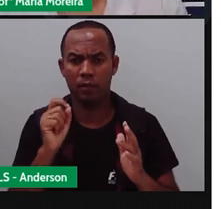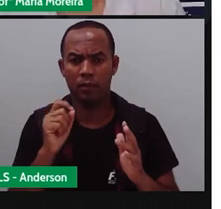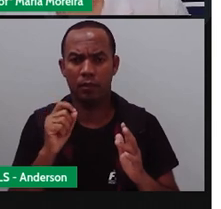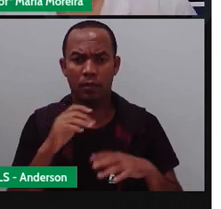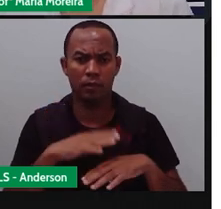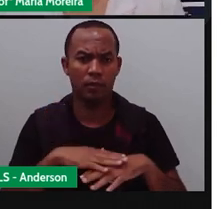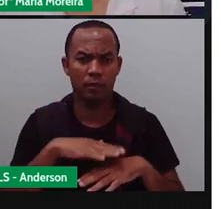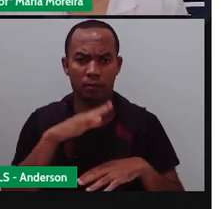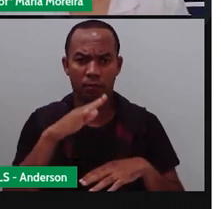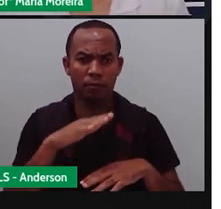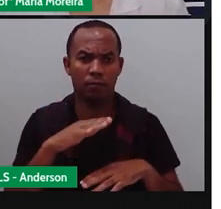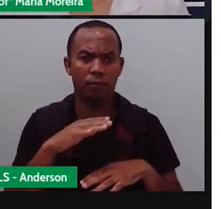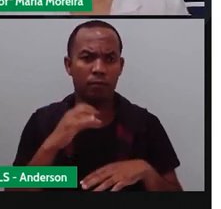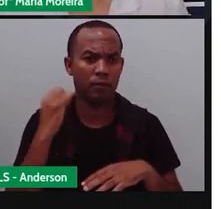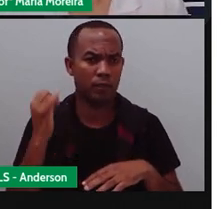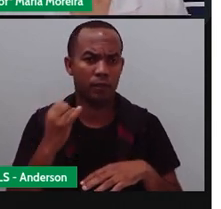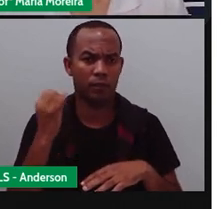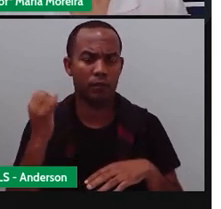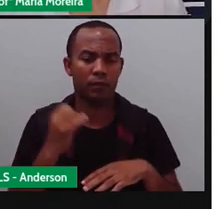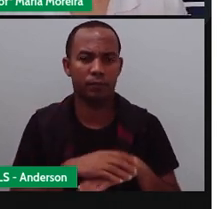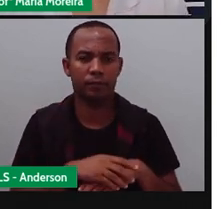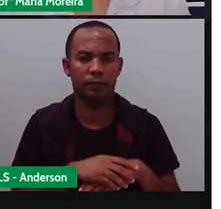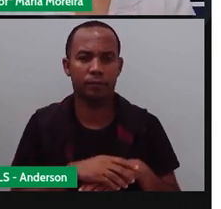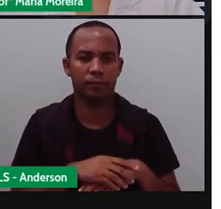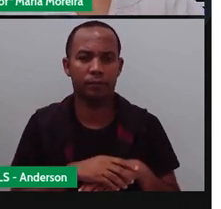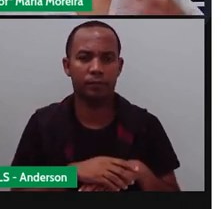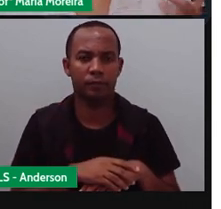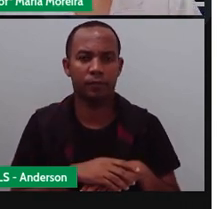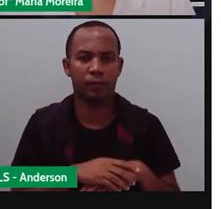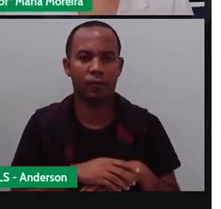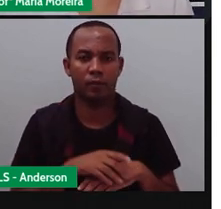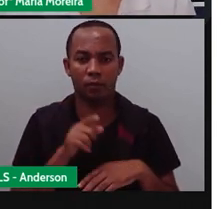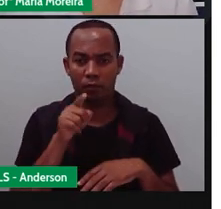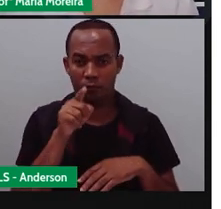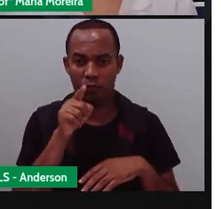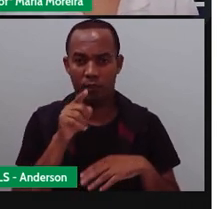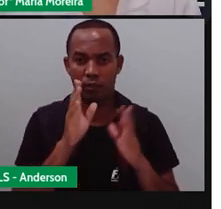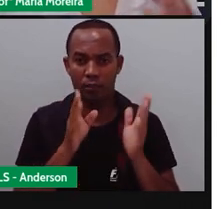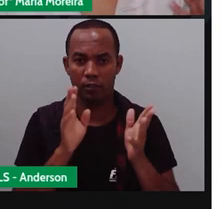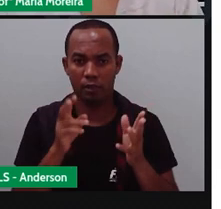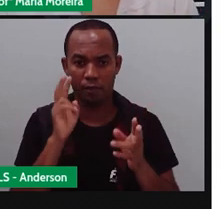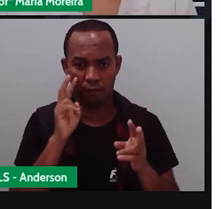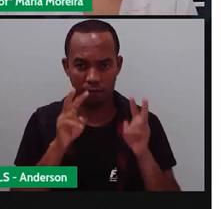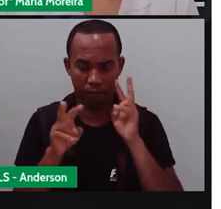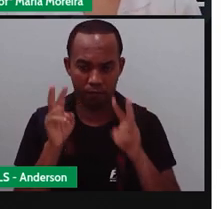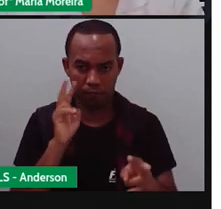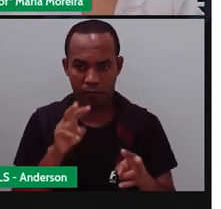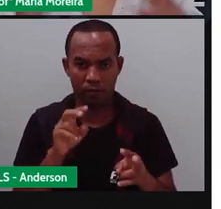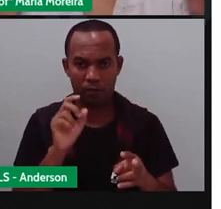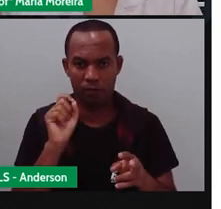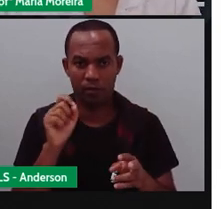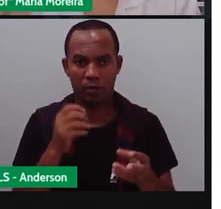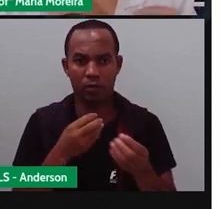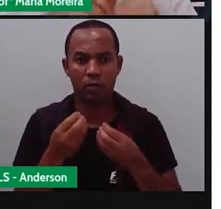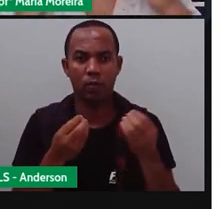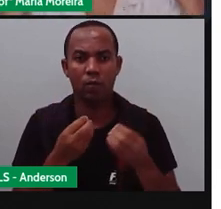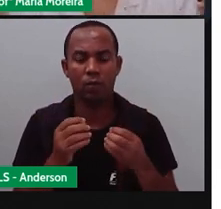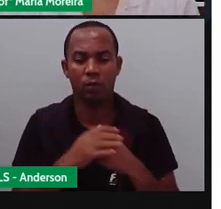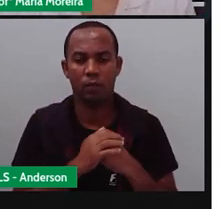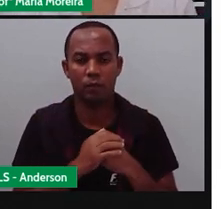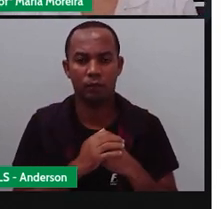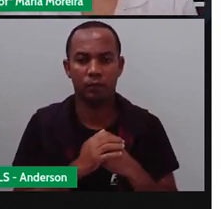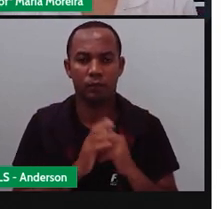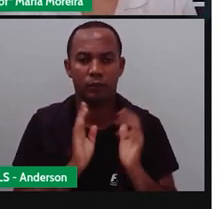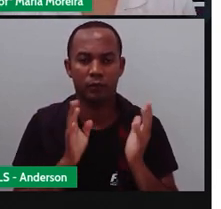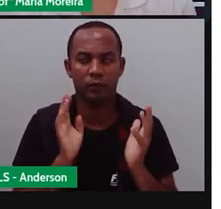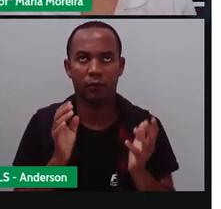também gente tem sinalização tá então quem sabe um trator na rua eu já me deparei contratou eu já fiz